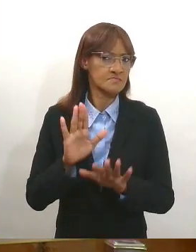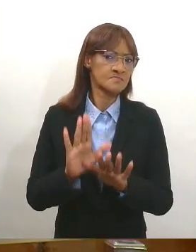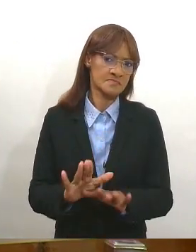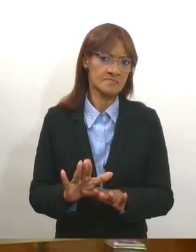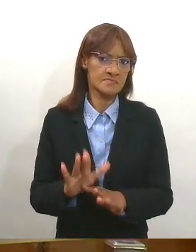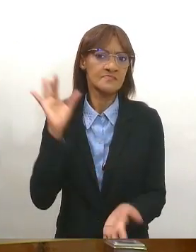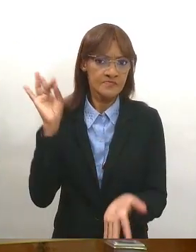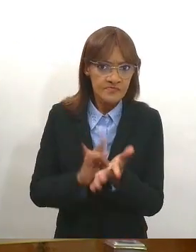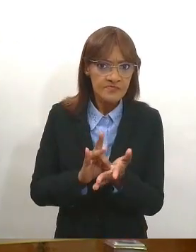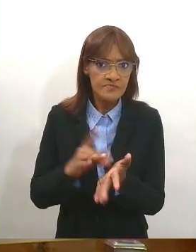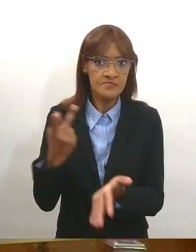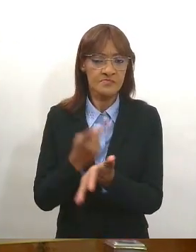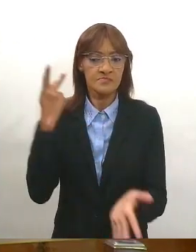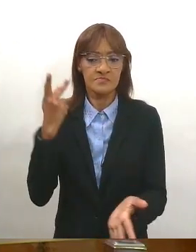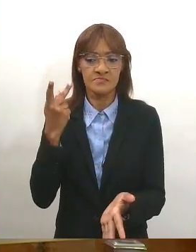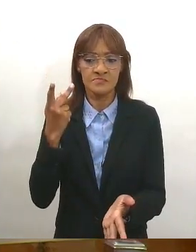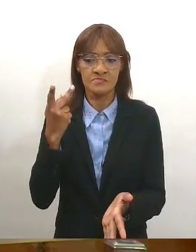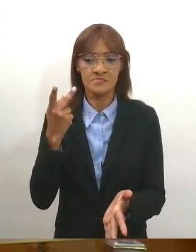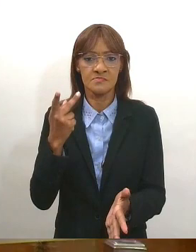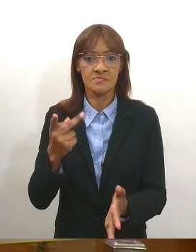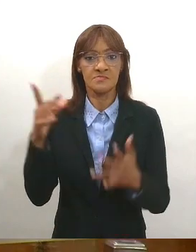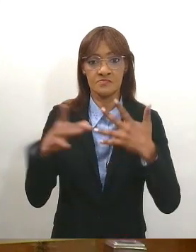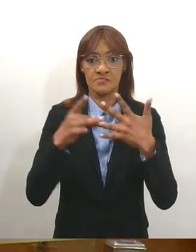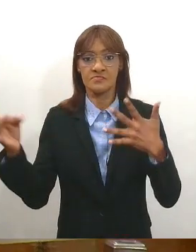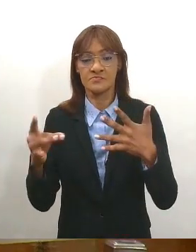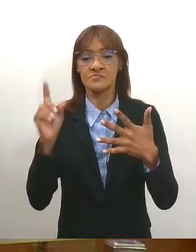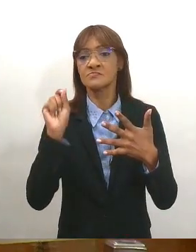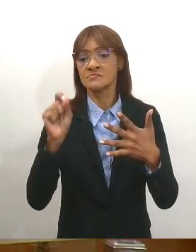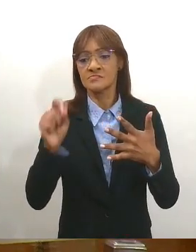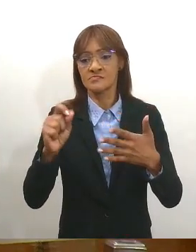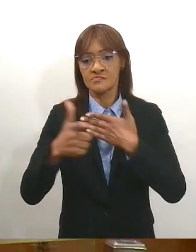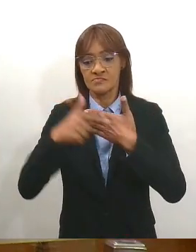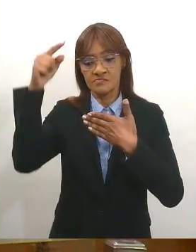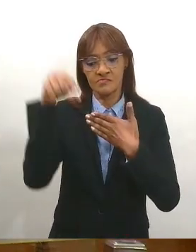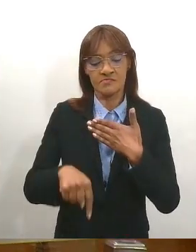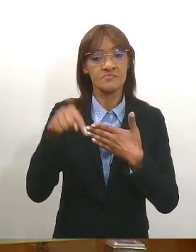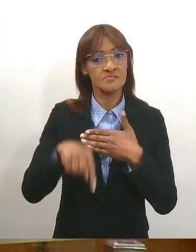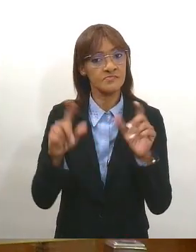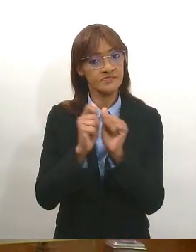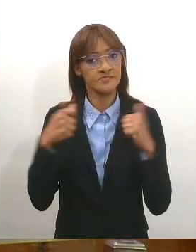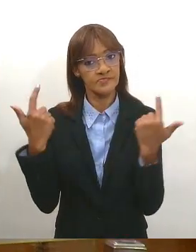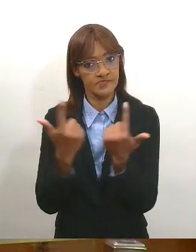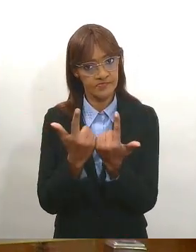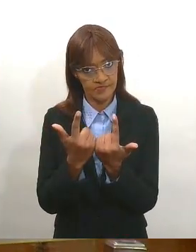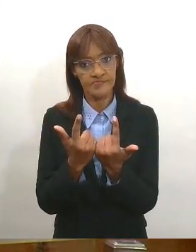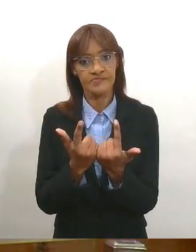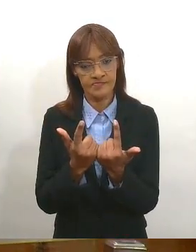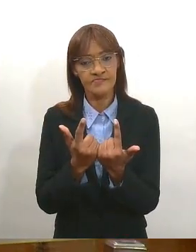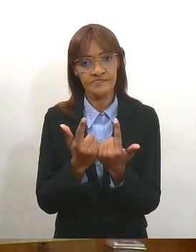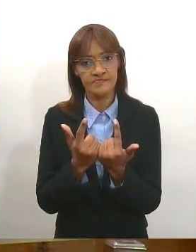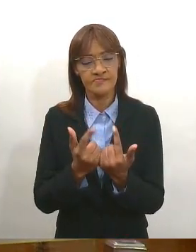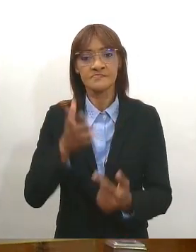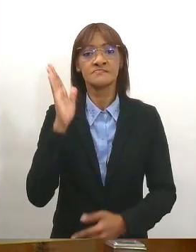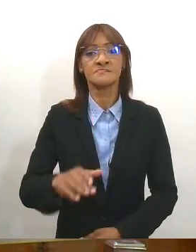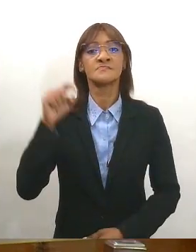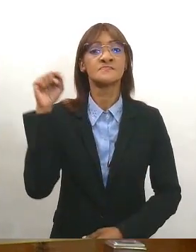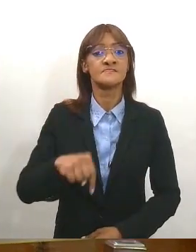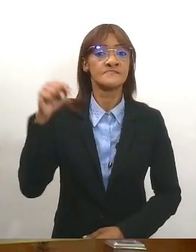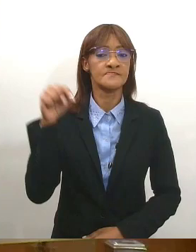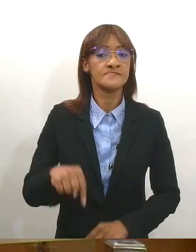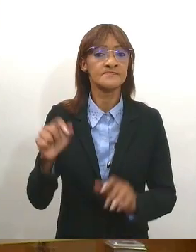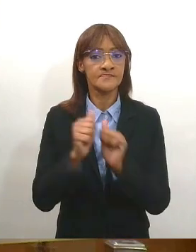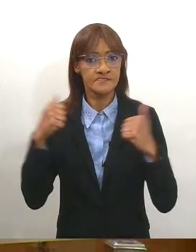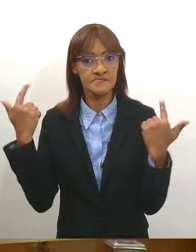aqui o papel desta casa, presidente Luciano Bispo, que foi desta casa que começou as